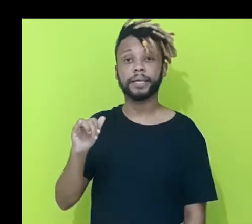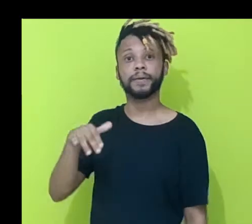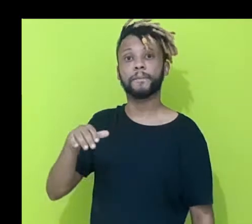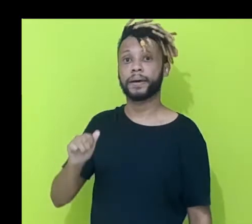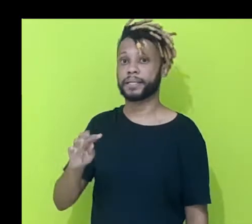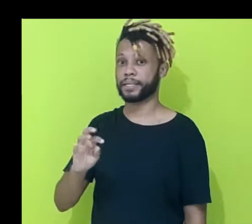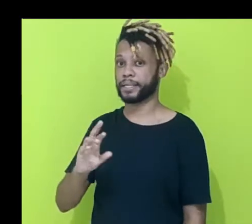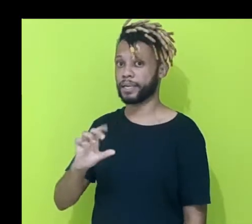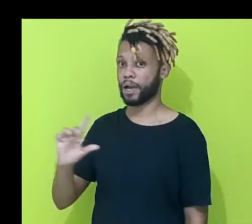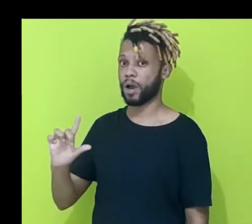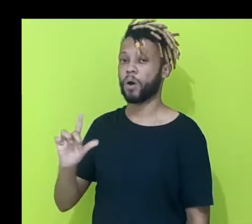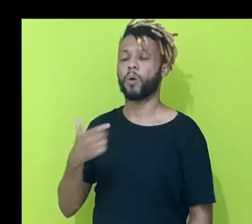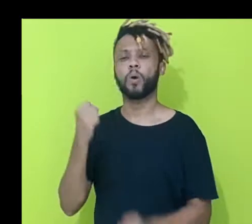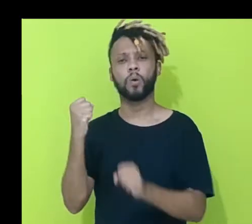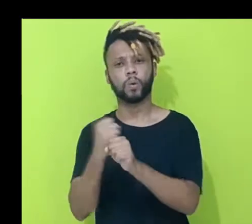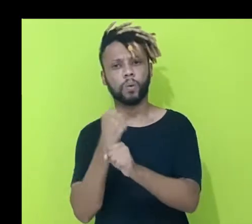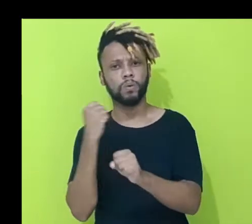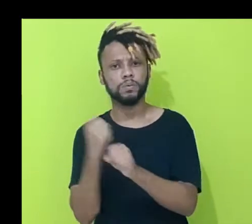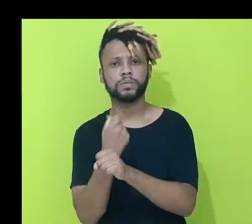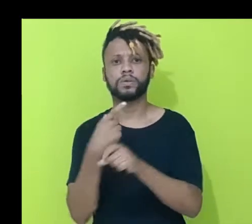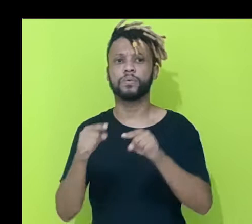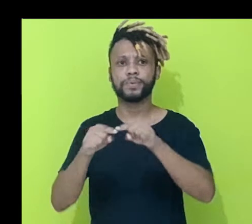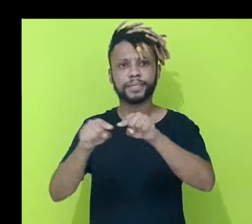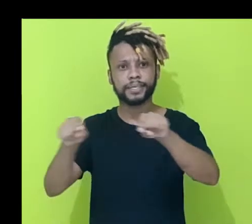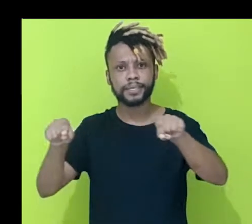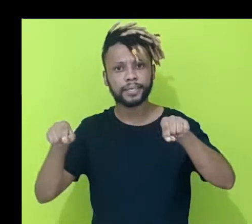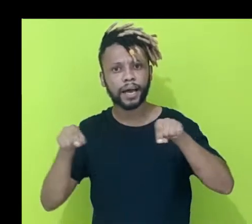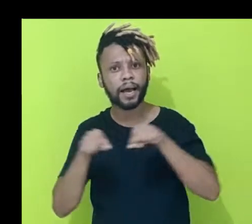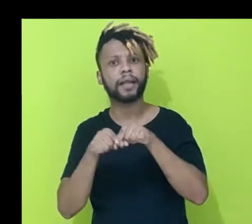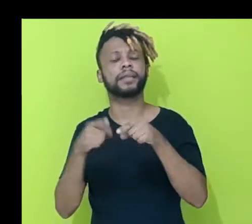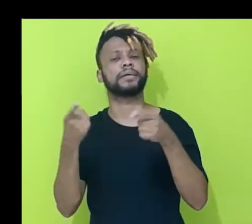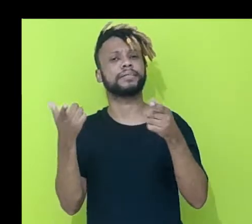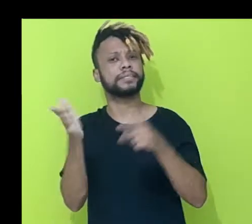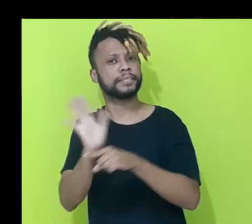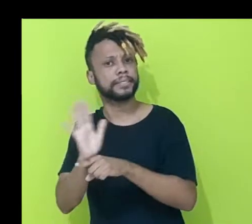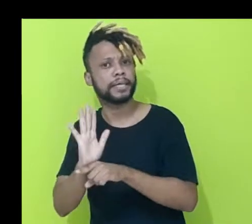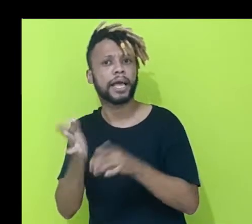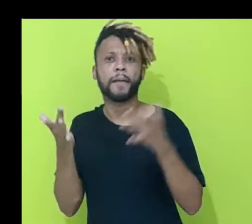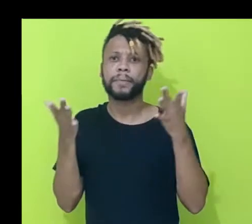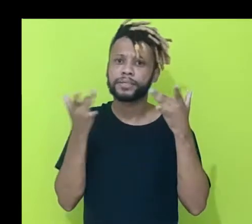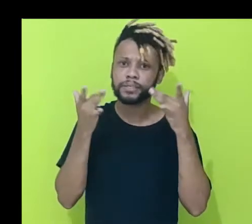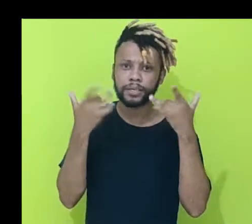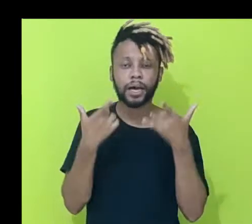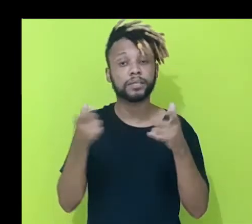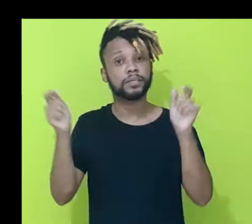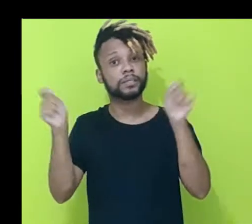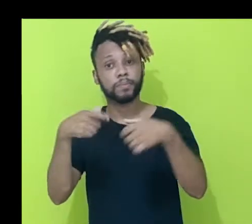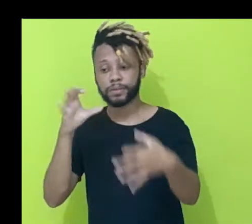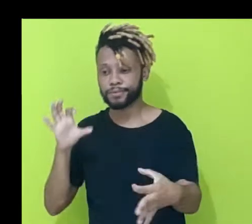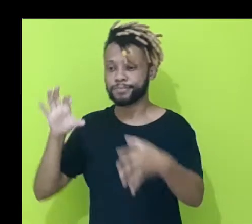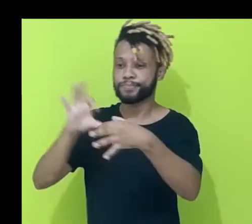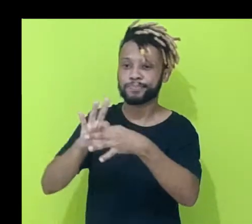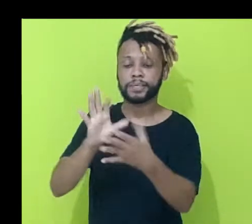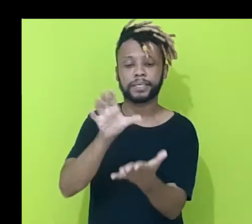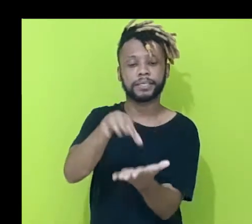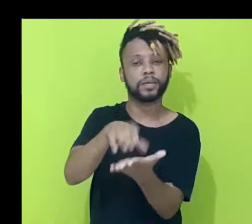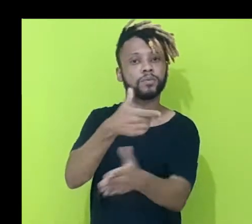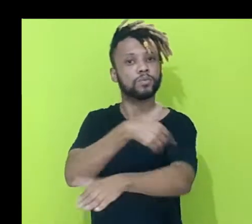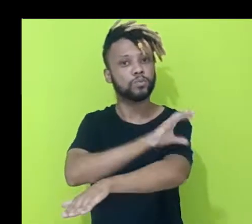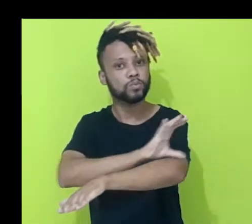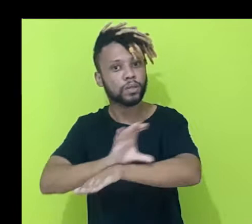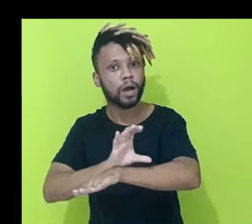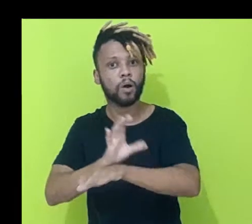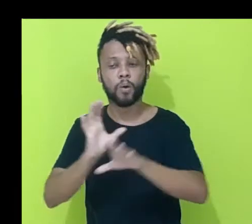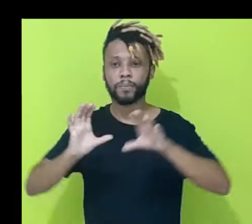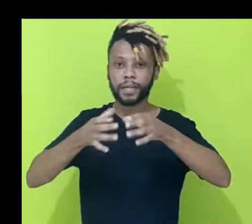e imaterial, construção e manutenção de salas de cinema e teatro que poderão funcionar também como centros